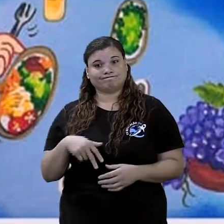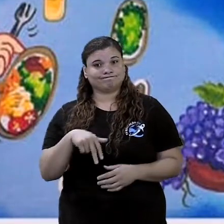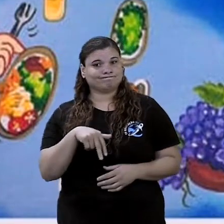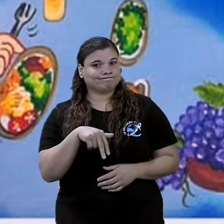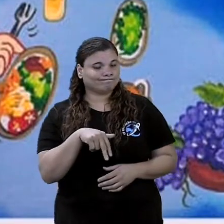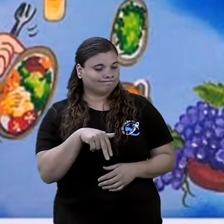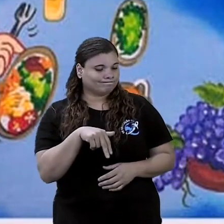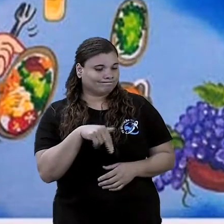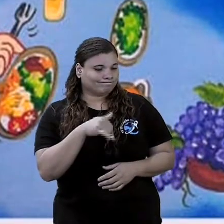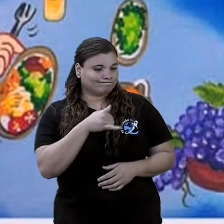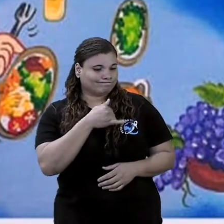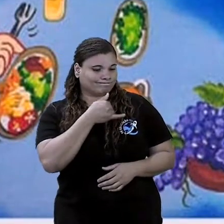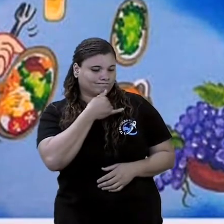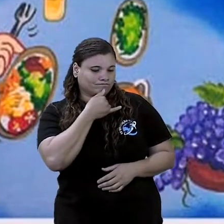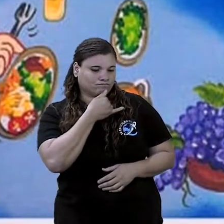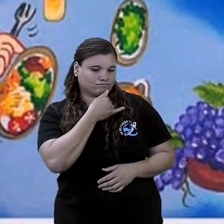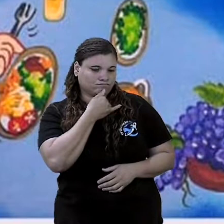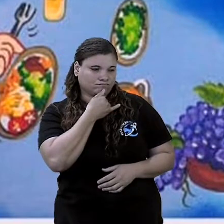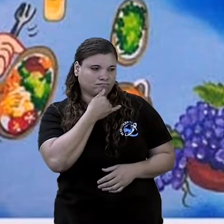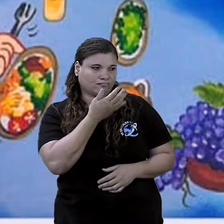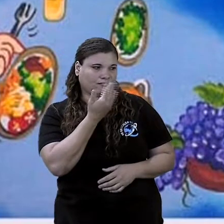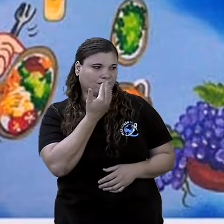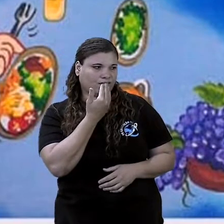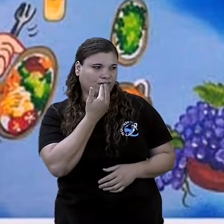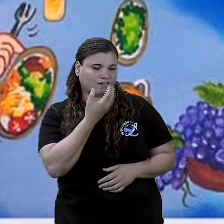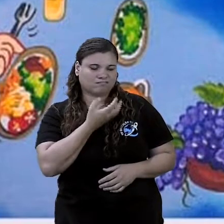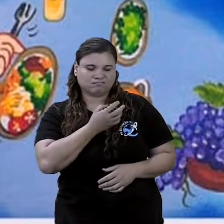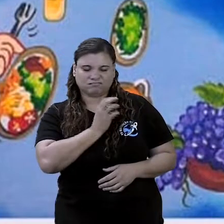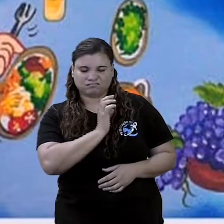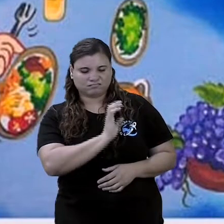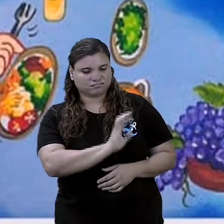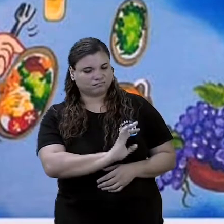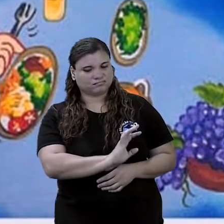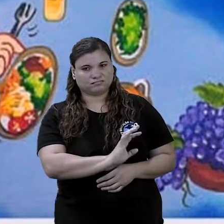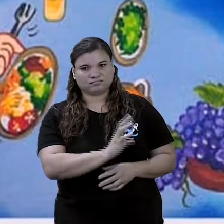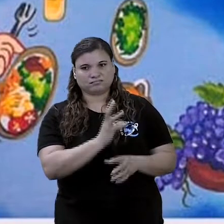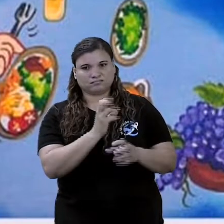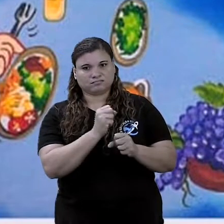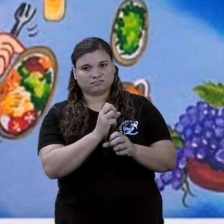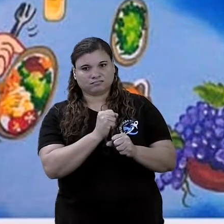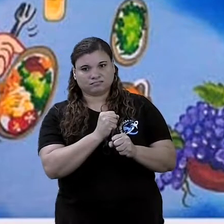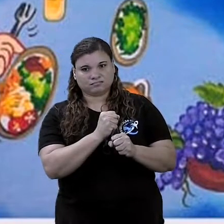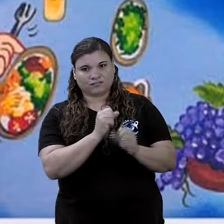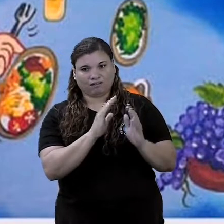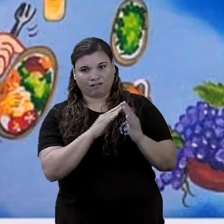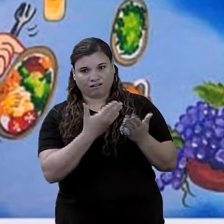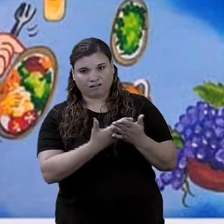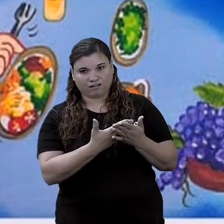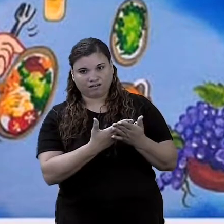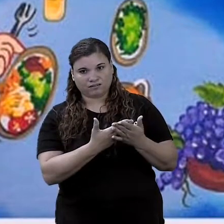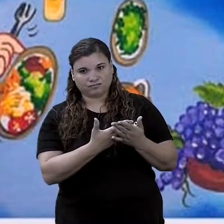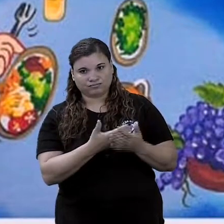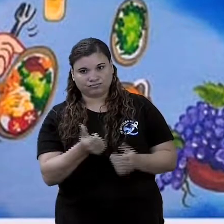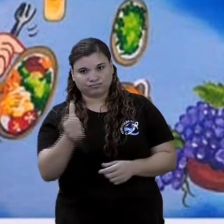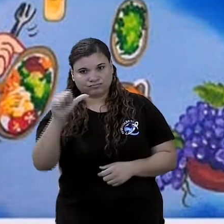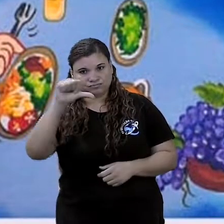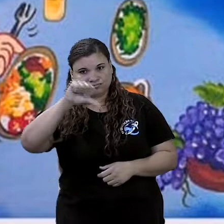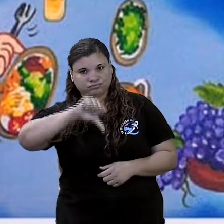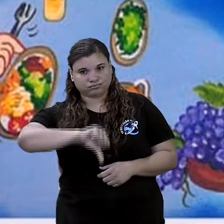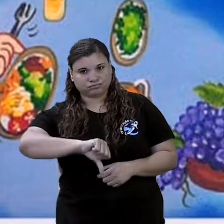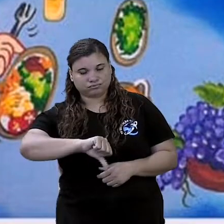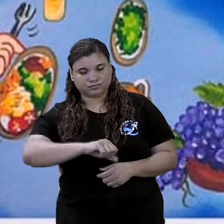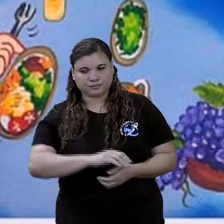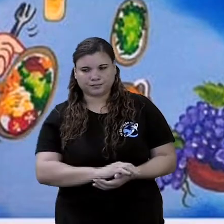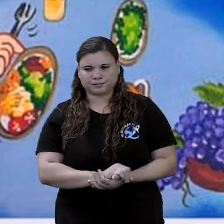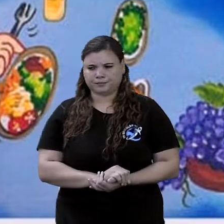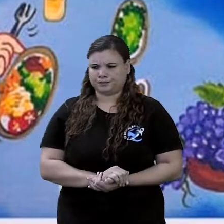Comia mal e as notas estavam caindo. A mãe chegou a desconfiar de algo errado na